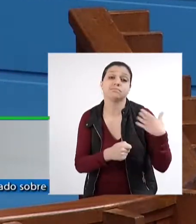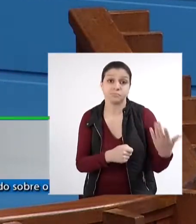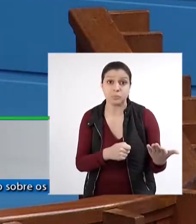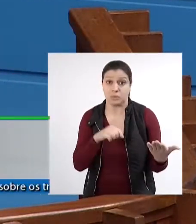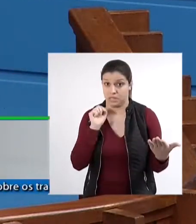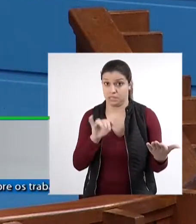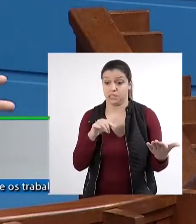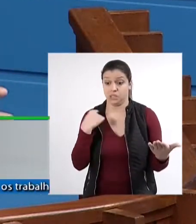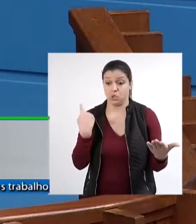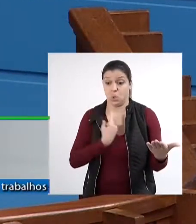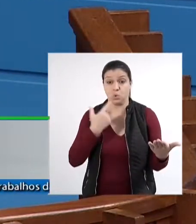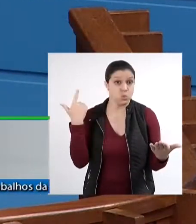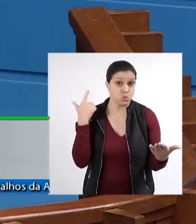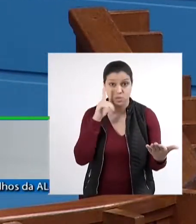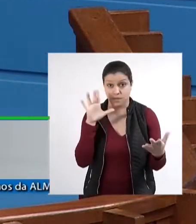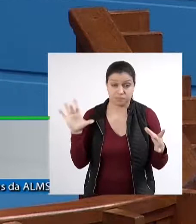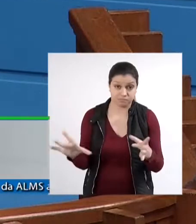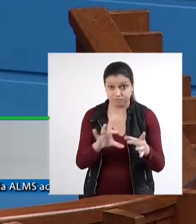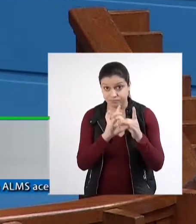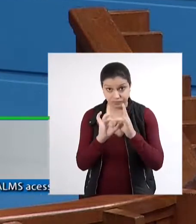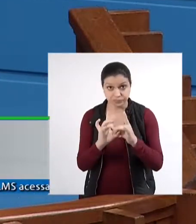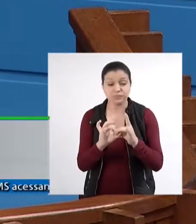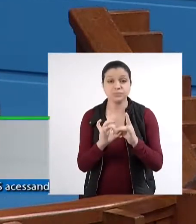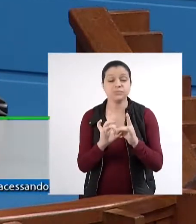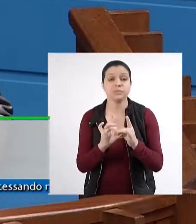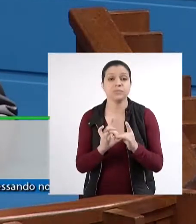nós conseguirmos